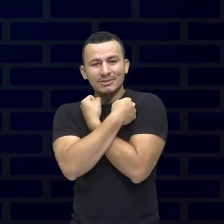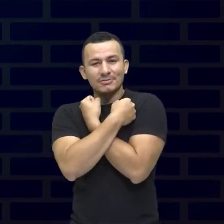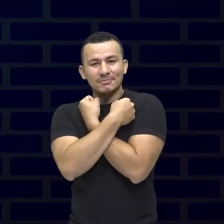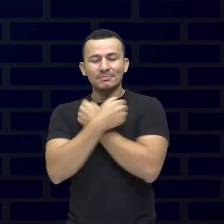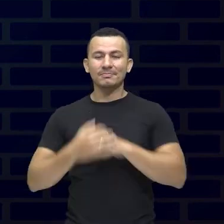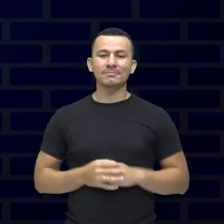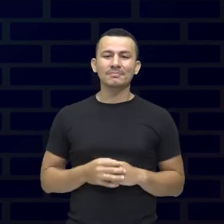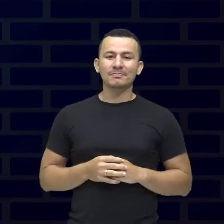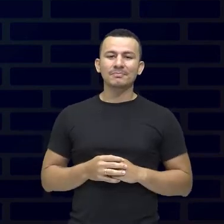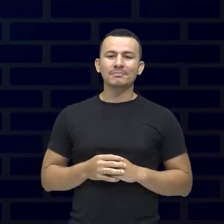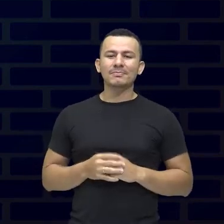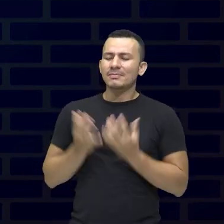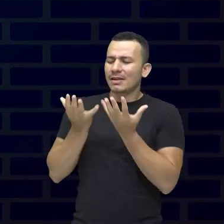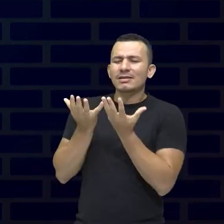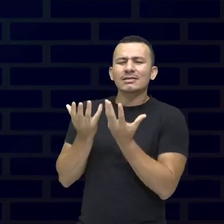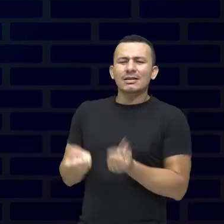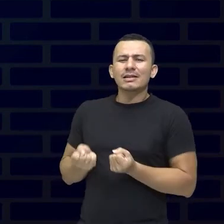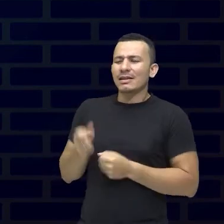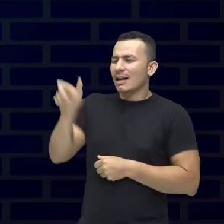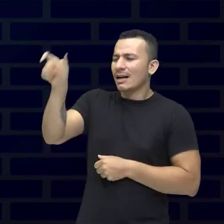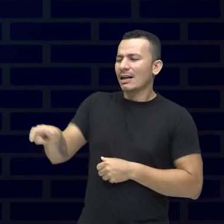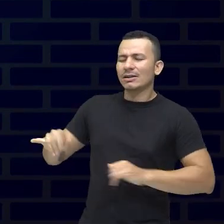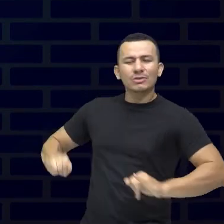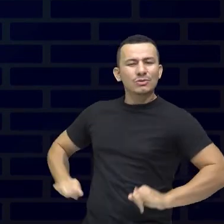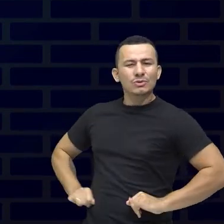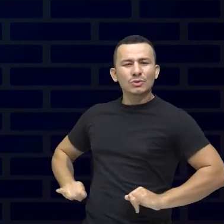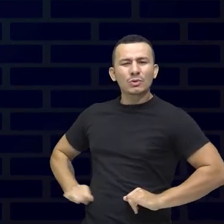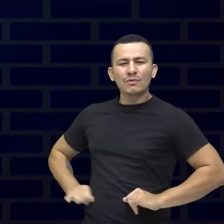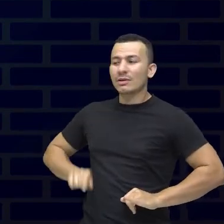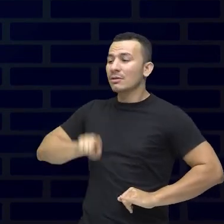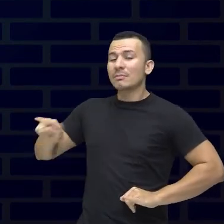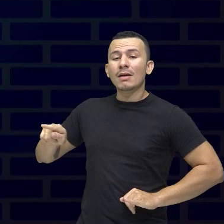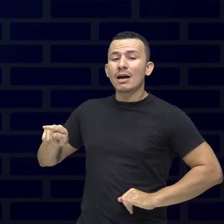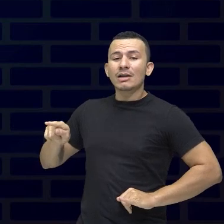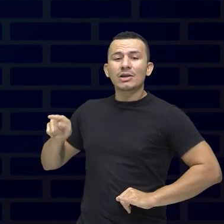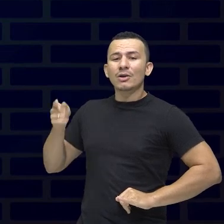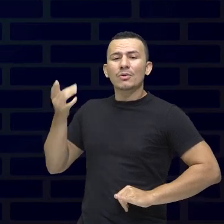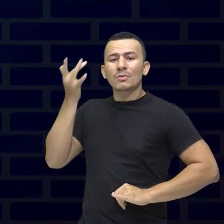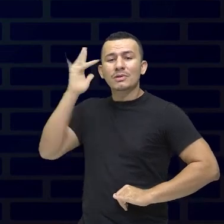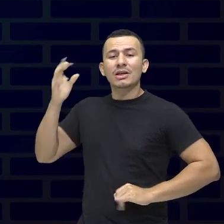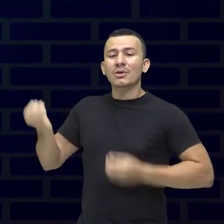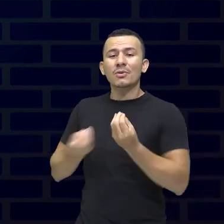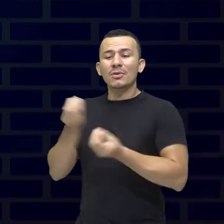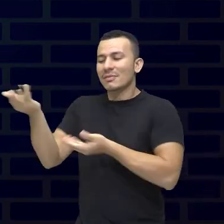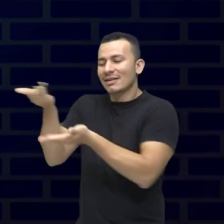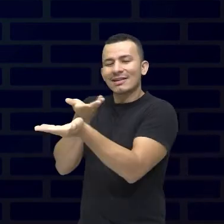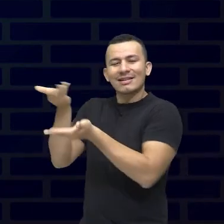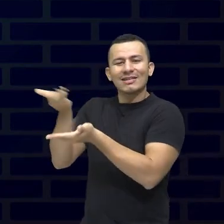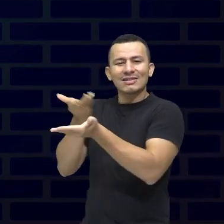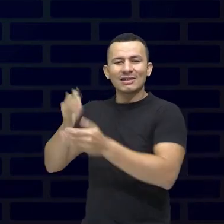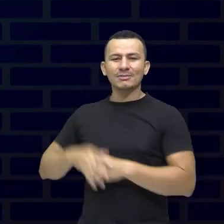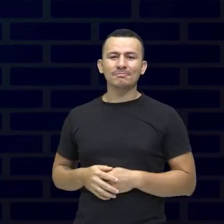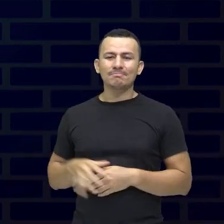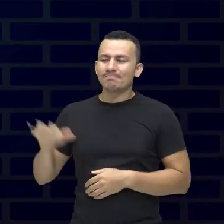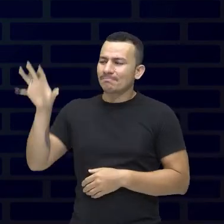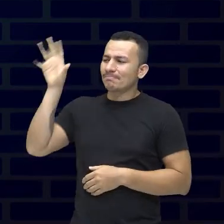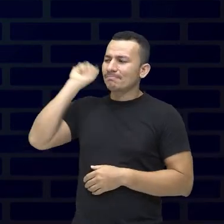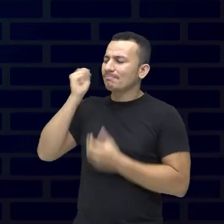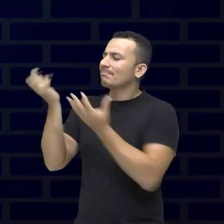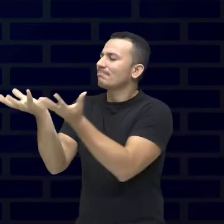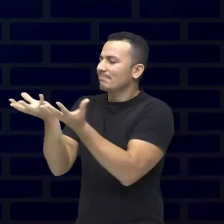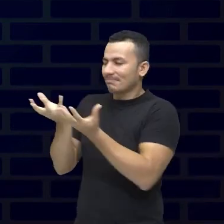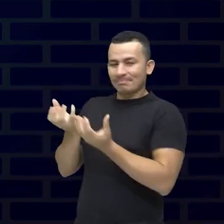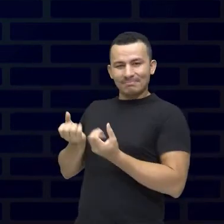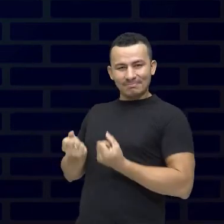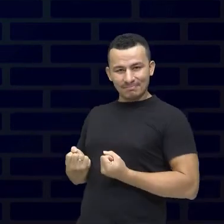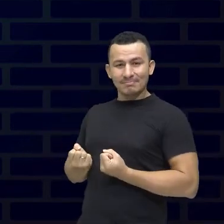é dar ouvido à dor que o outro às vezes nem sabe como compartilhar, é escutar e acolher o